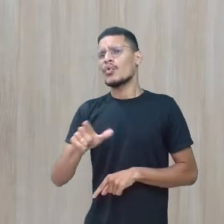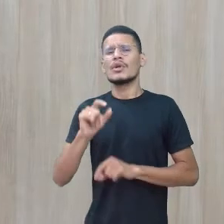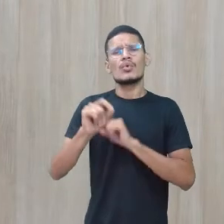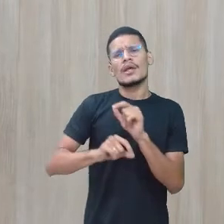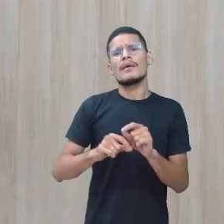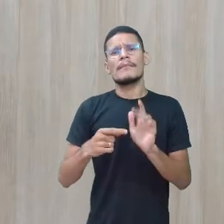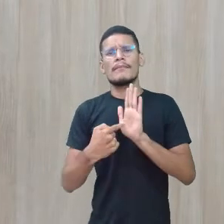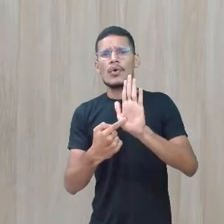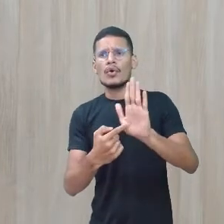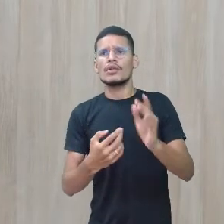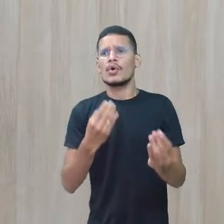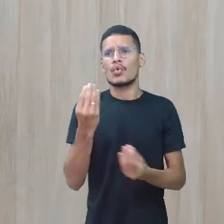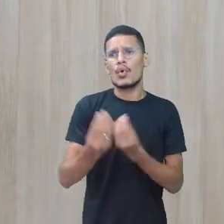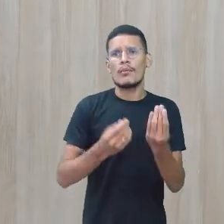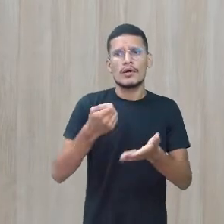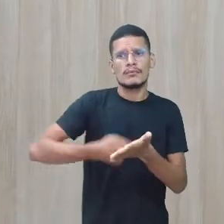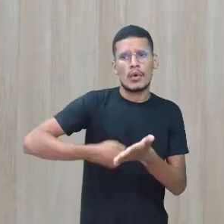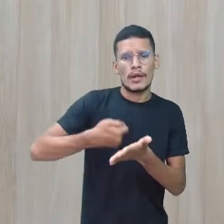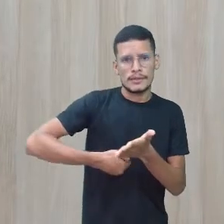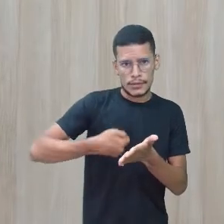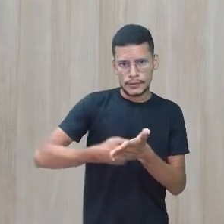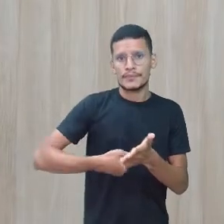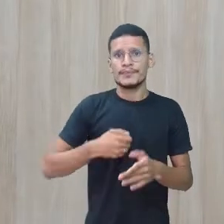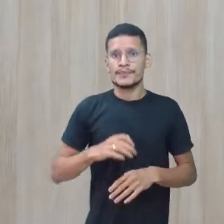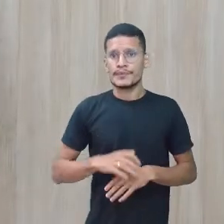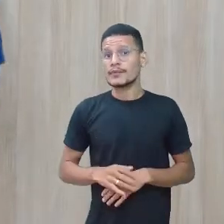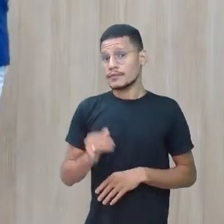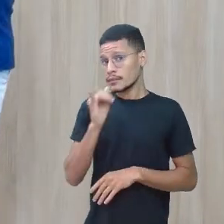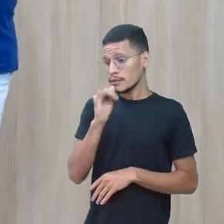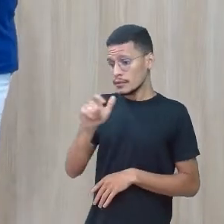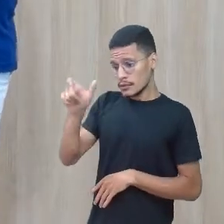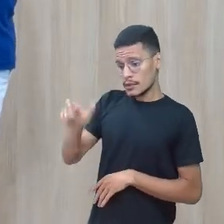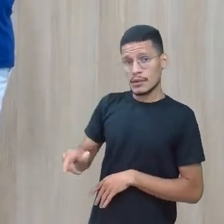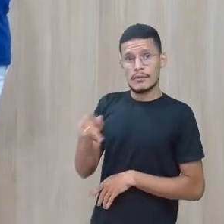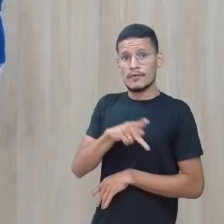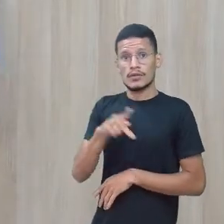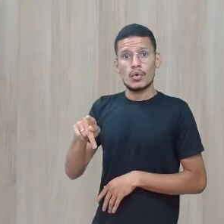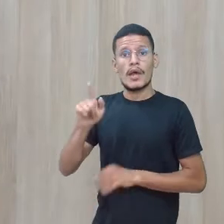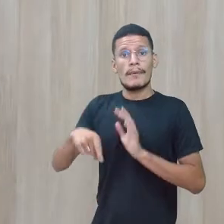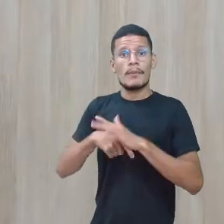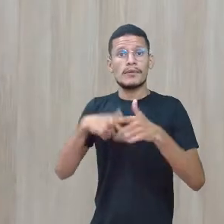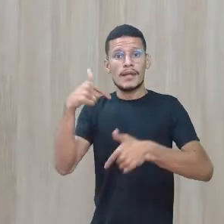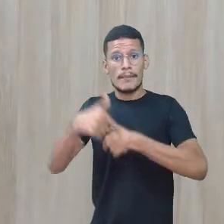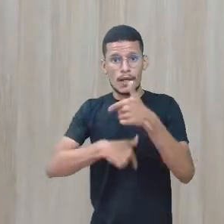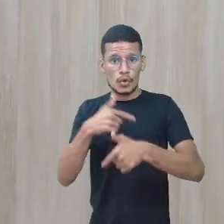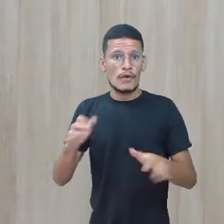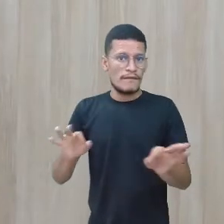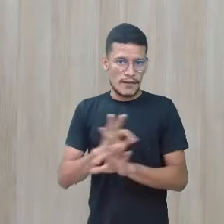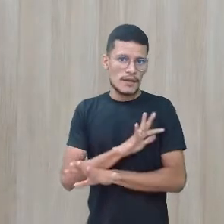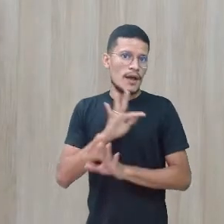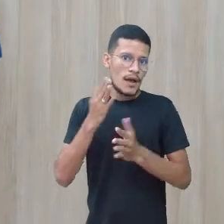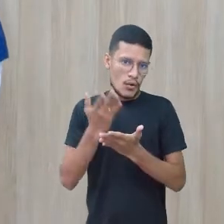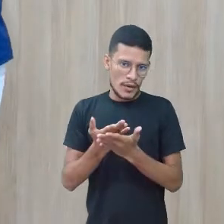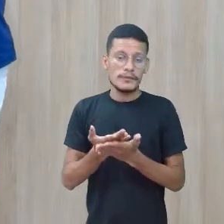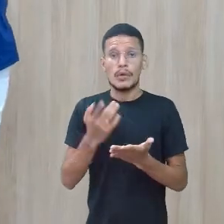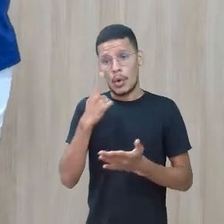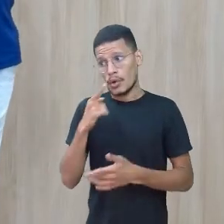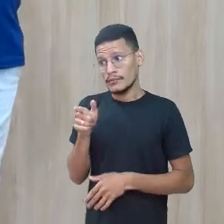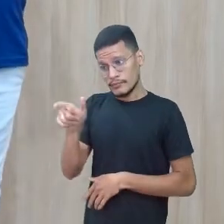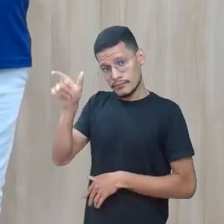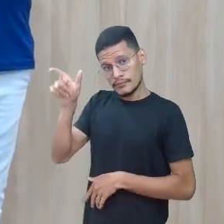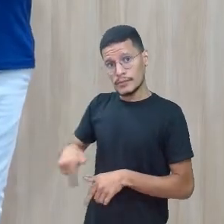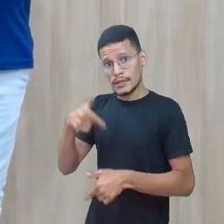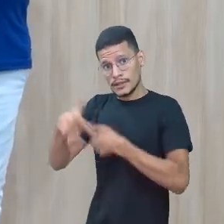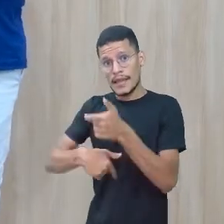que mostram, né, como era a exploração. Digamos, o professor Henrique era um servo, para a gente finalizar a nossa aula com isso aqui. O professor Henrique era um servo, ele